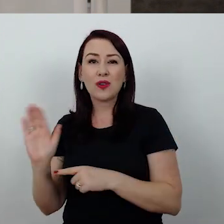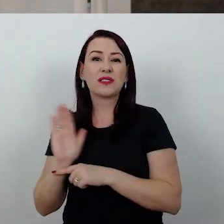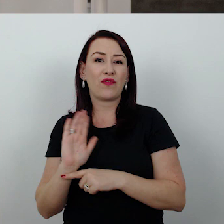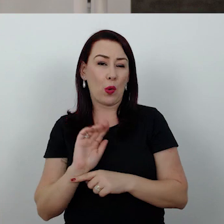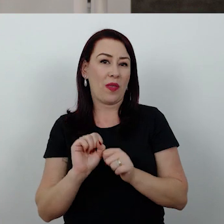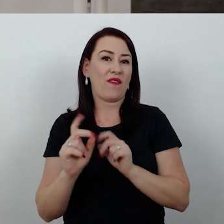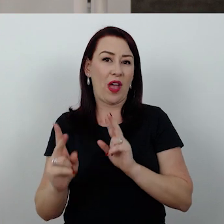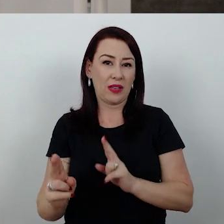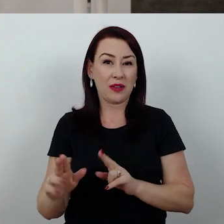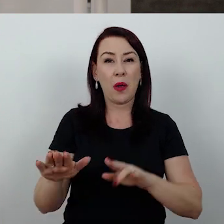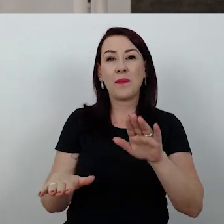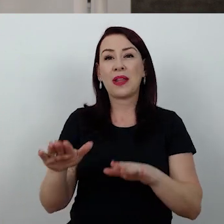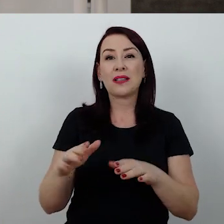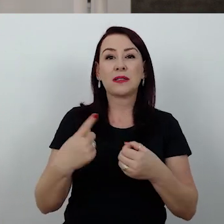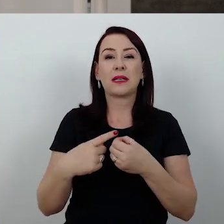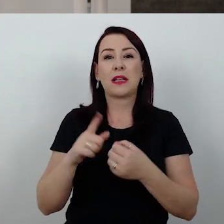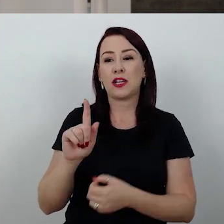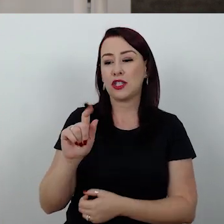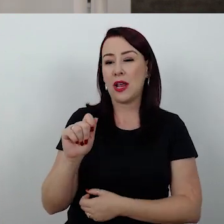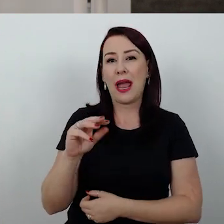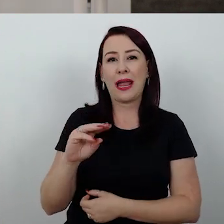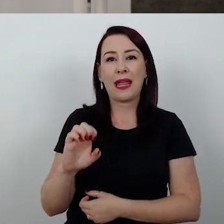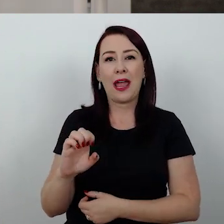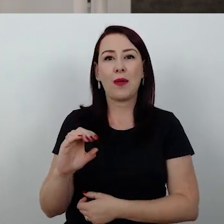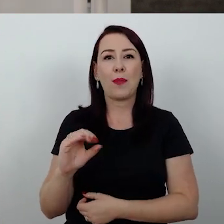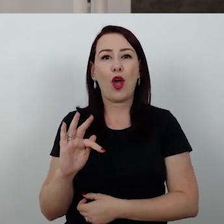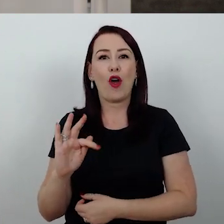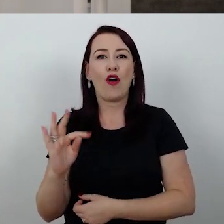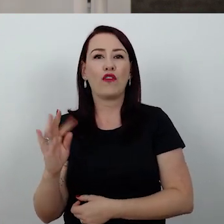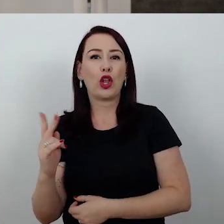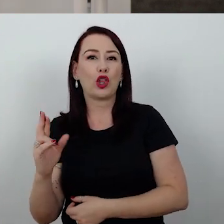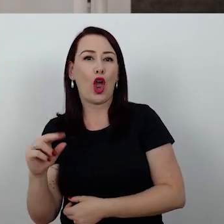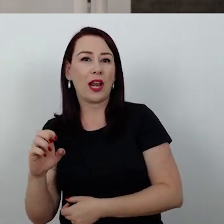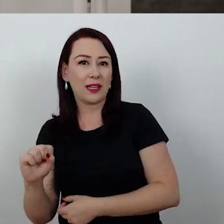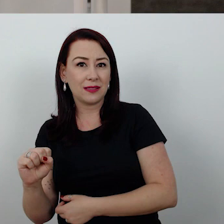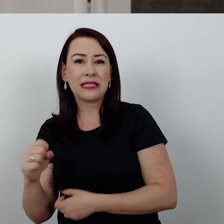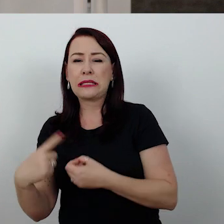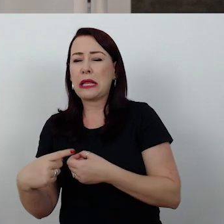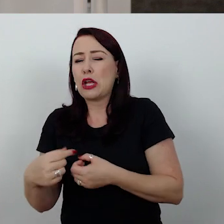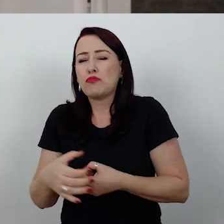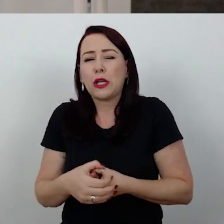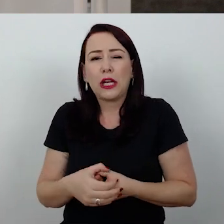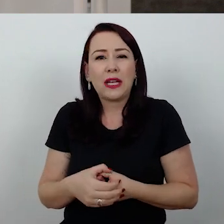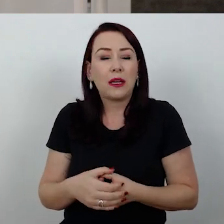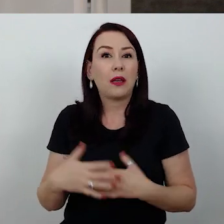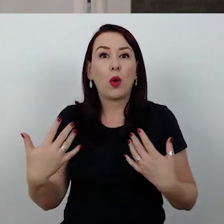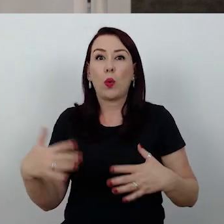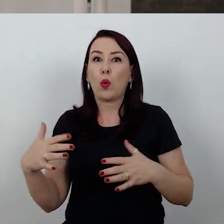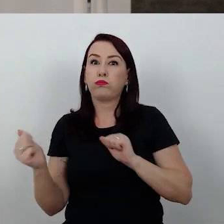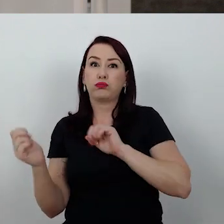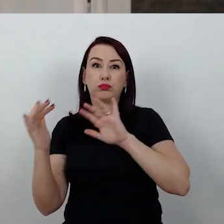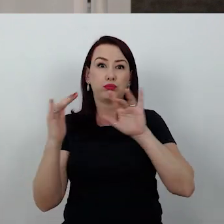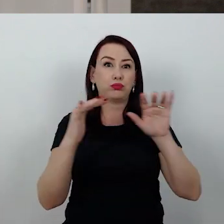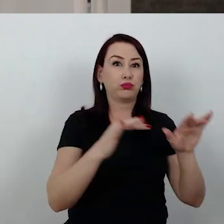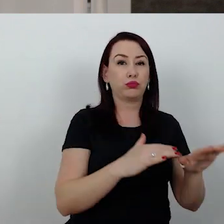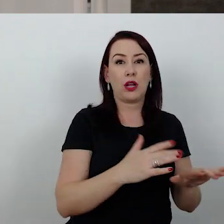assim. Então, às vezes, uma cidadezinha... Game of Thrones tem um caso desse também, que é uma cidadezinha muito pequenininha e que teve um impacto de turismo em mais